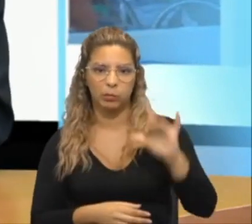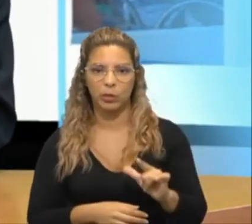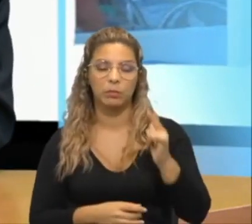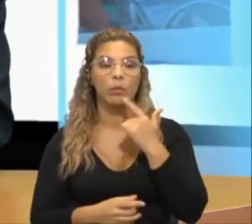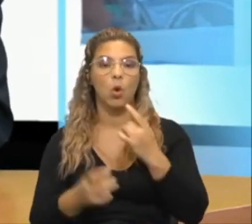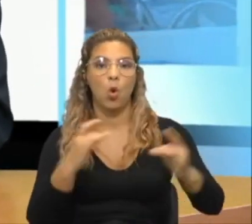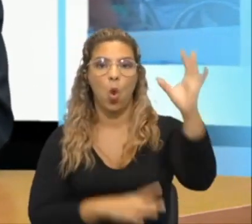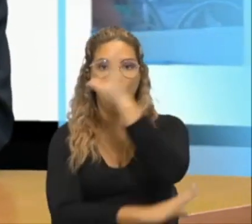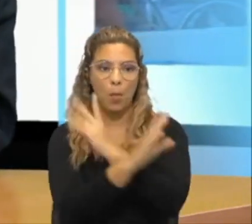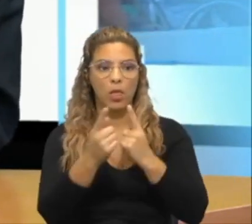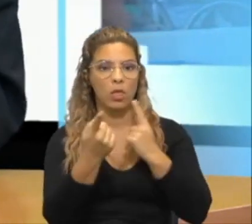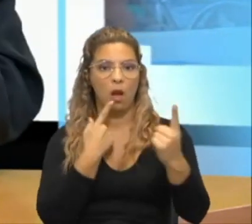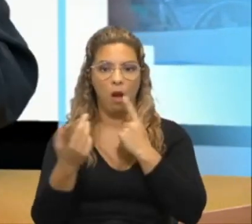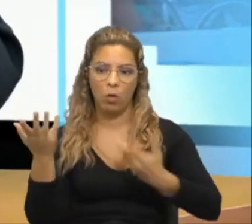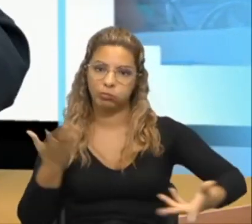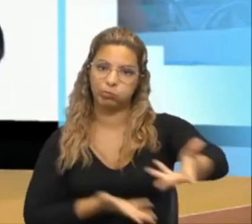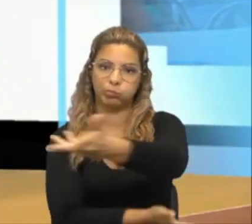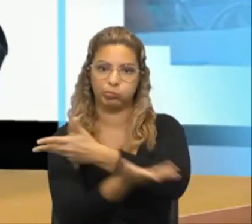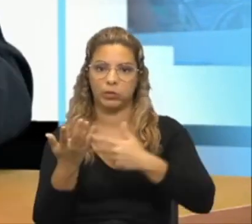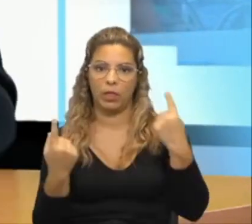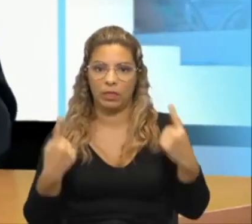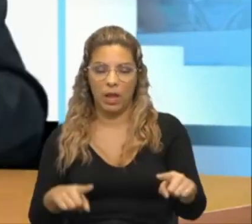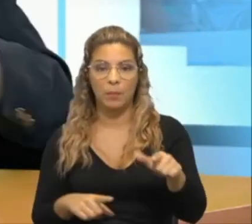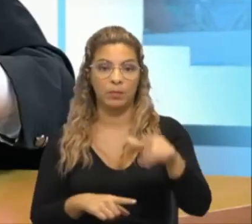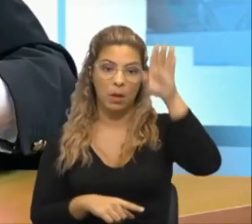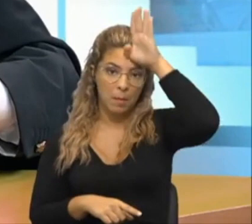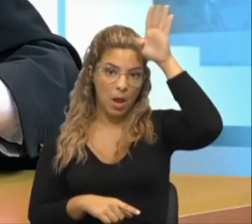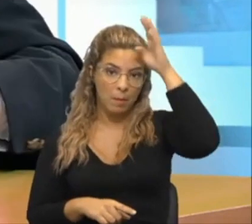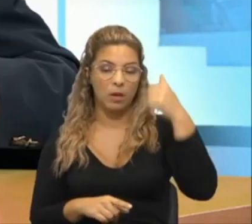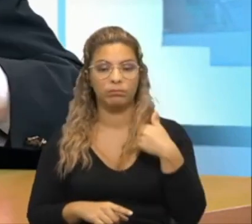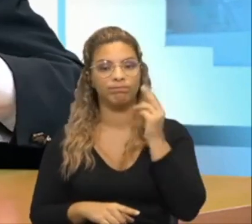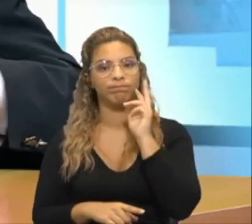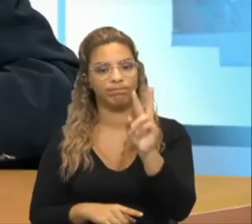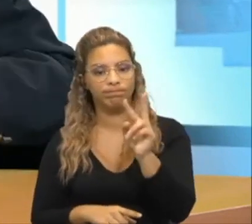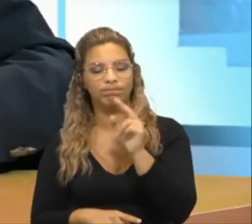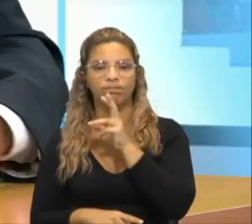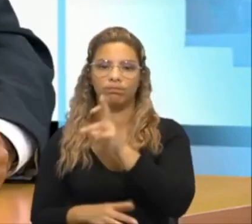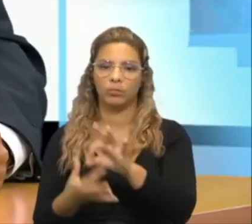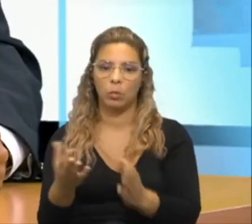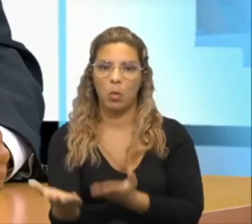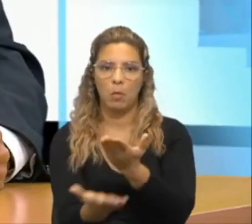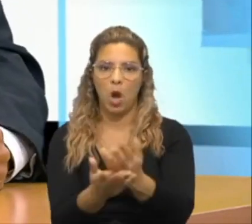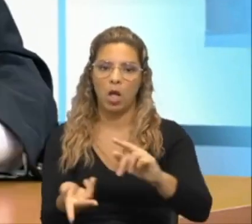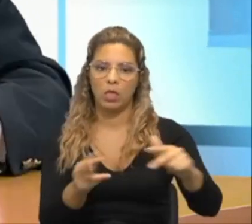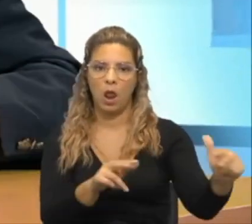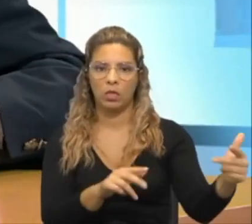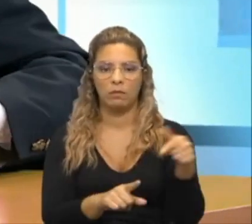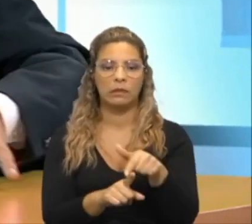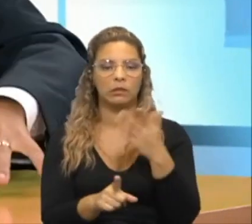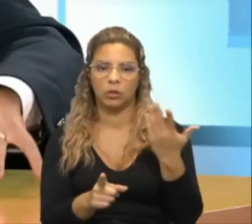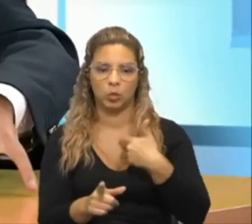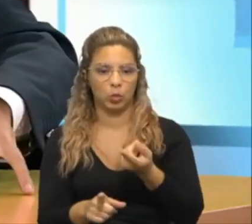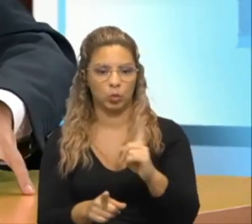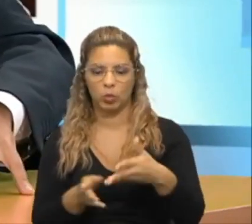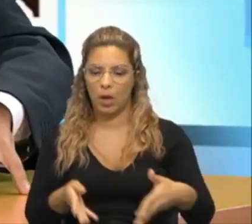dialoga, o Papa está a reagir e a responder e a propor uma alternativa que é dizer nós não estamos a caminhar para ter